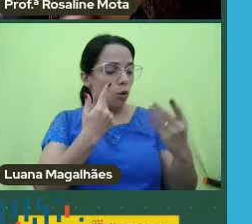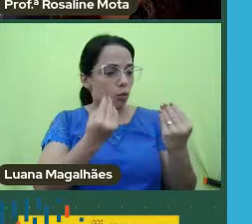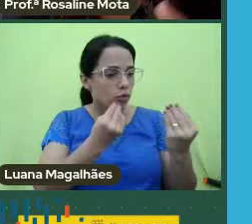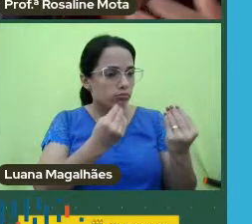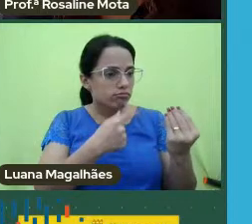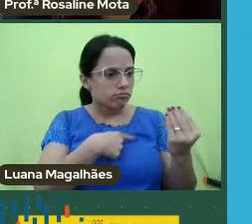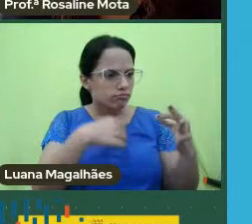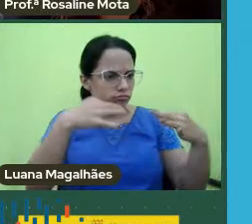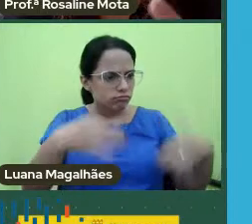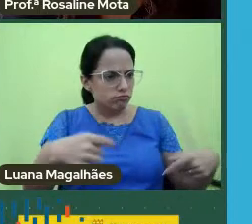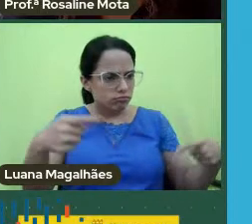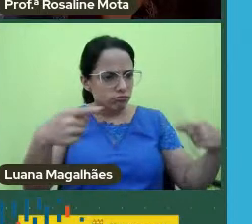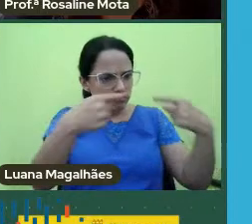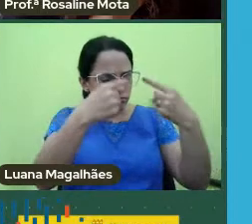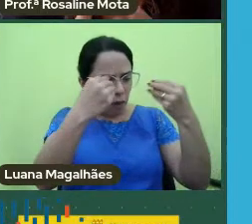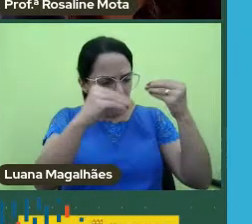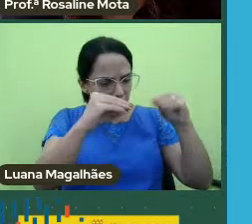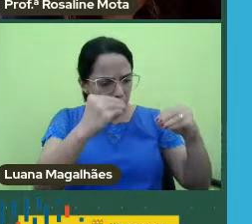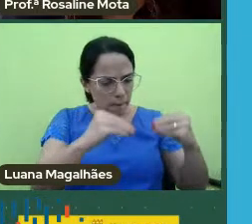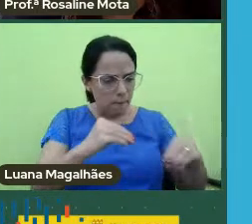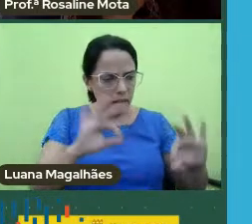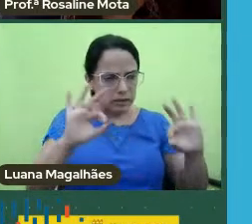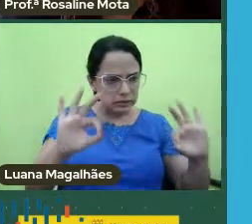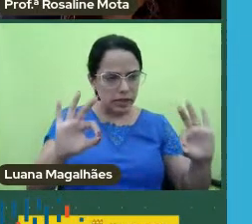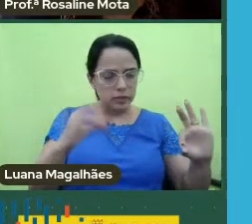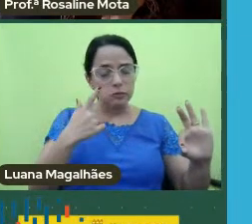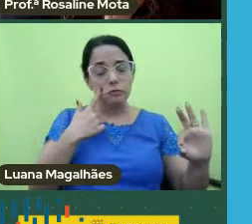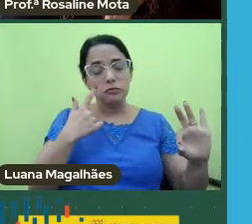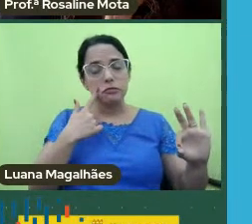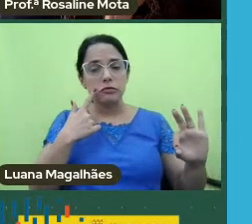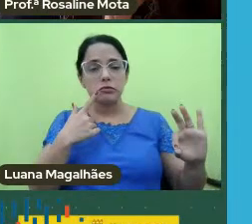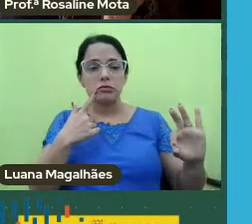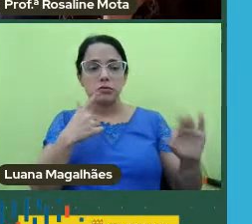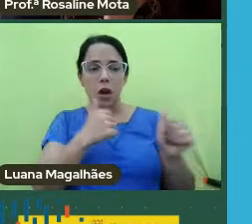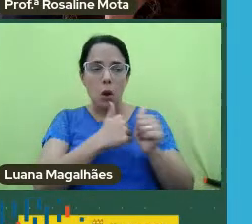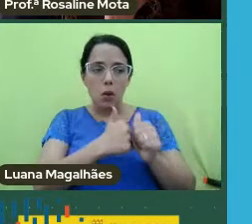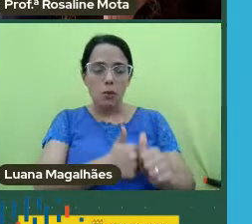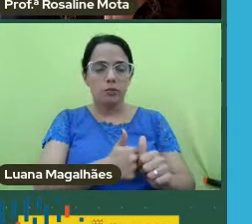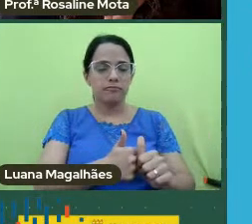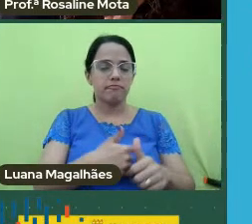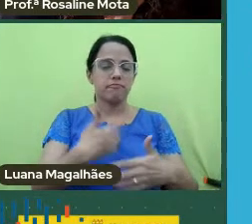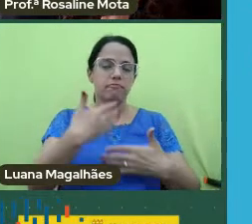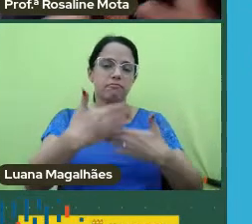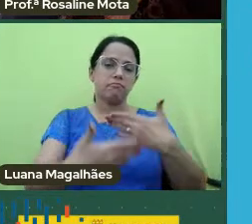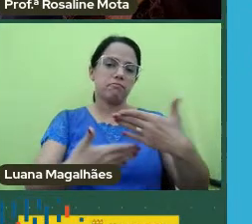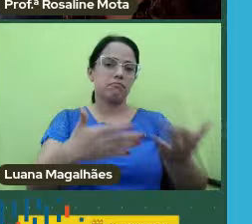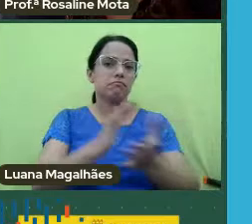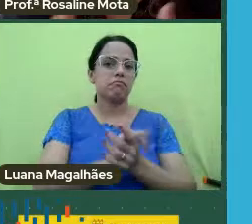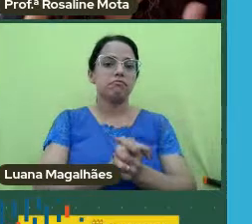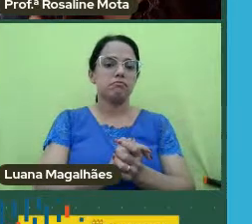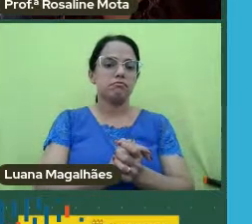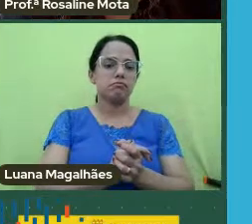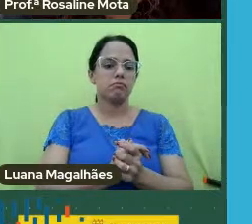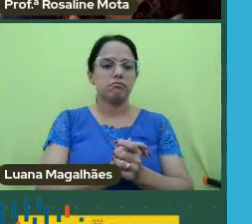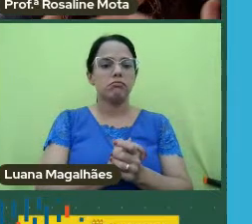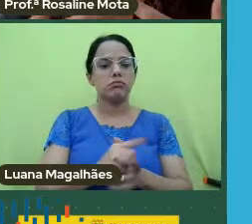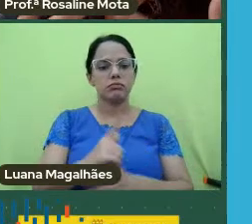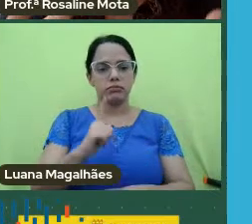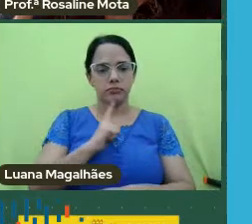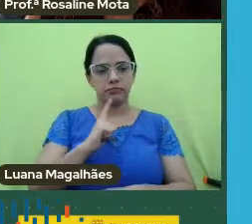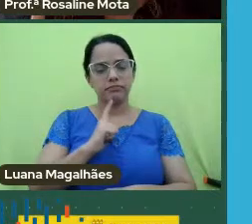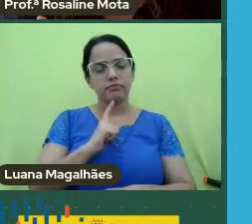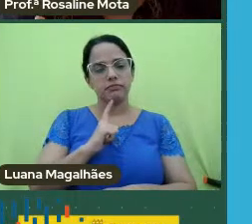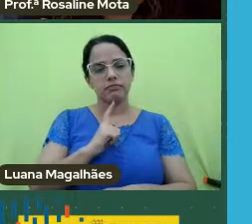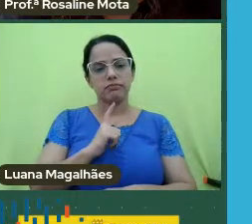se está preenchido, se não está e tal. E isso não ganhou... Claro, tinha, mas não